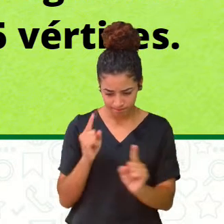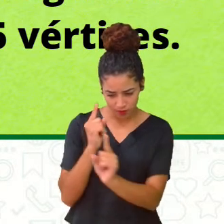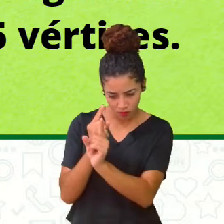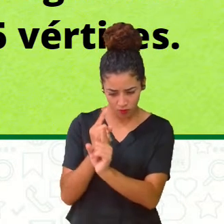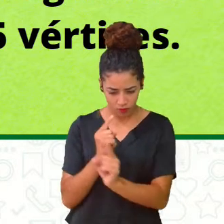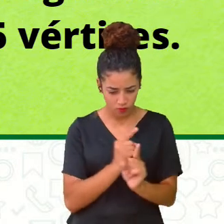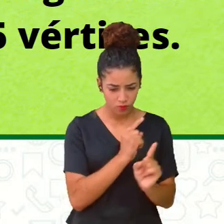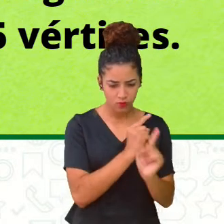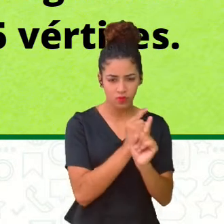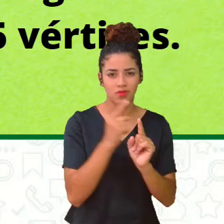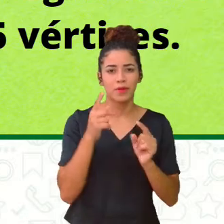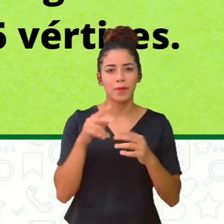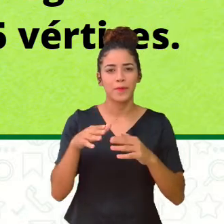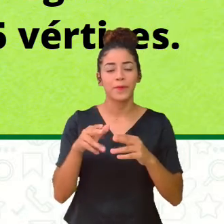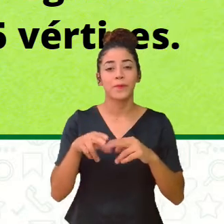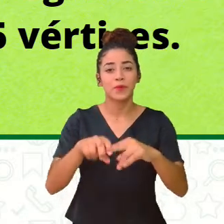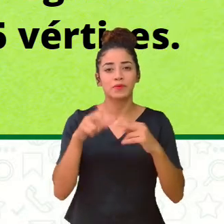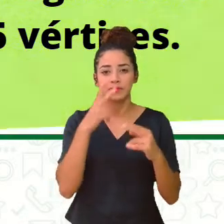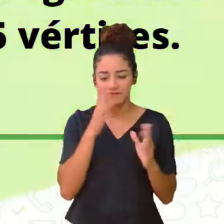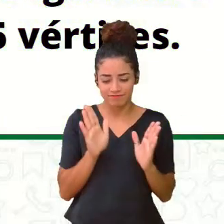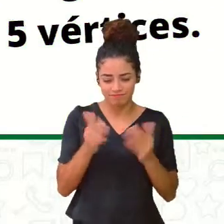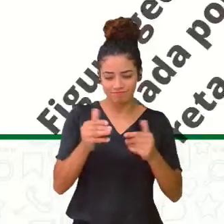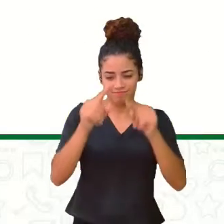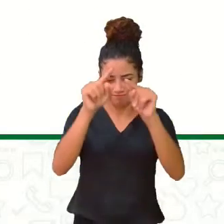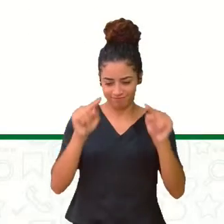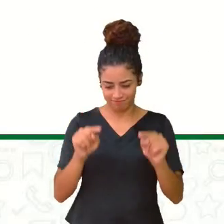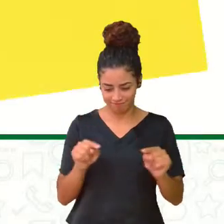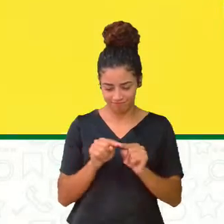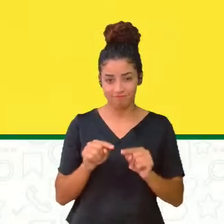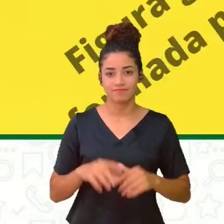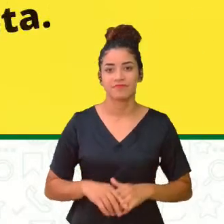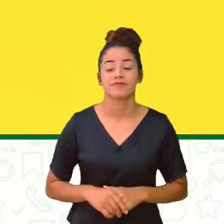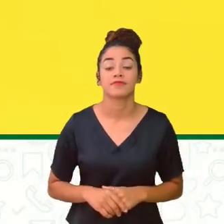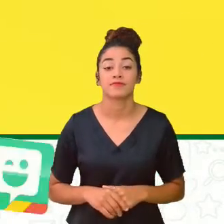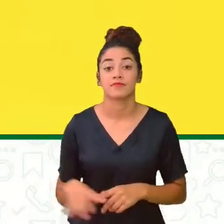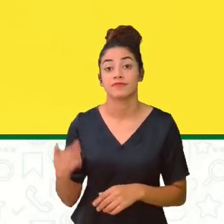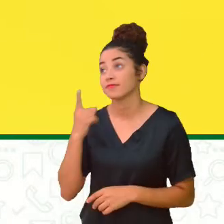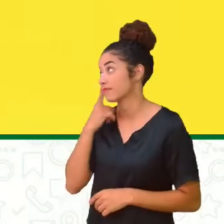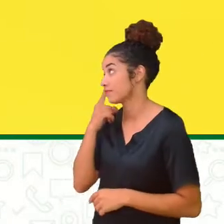figura fica fechadinha e linda. Então, olha só.